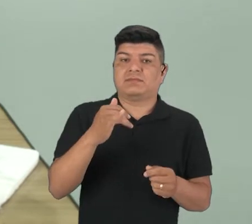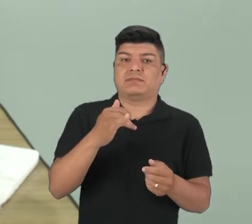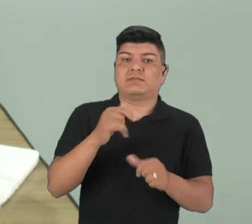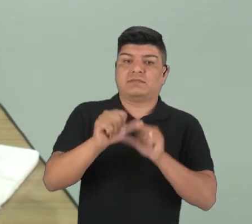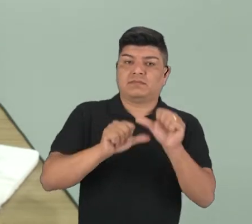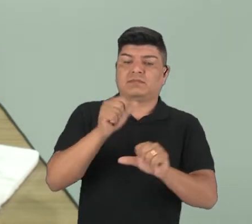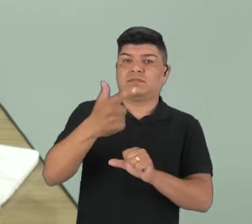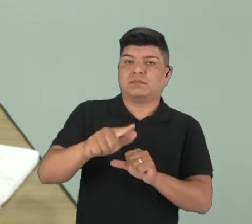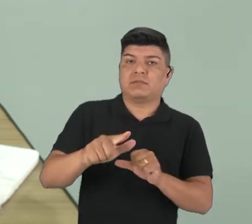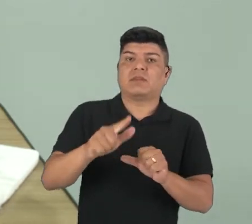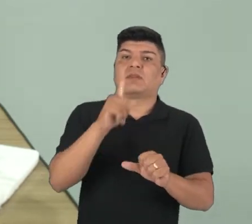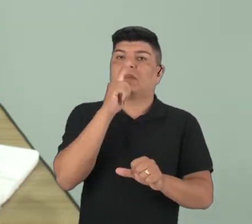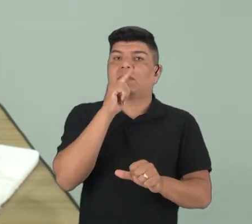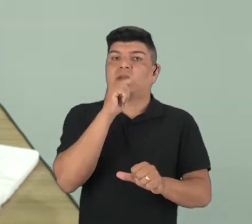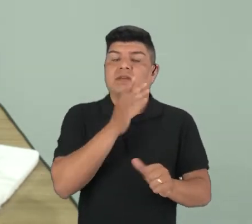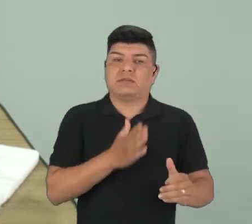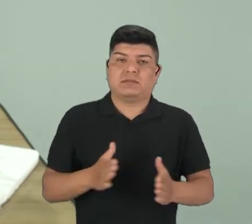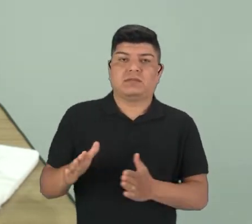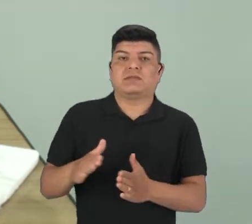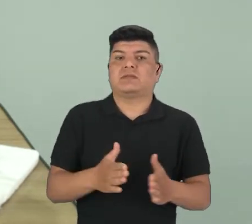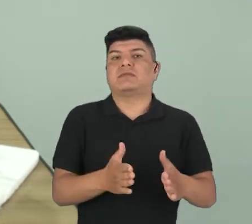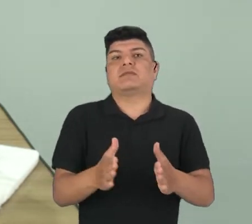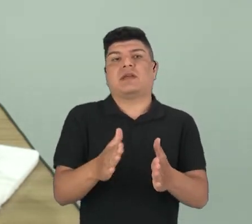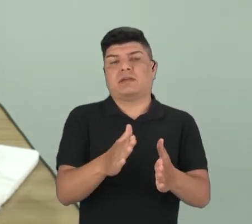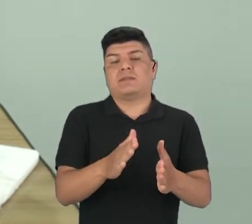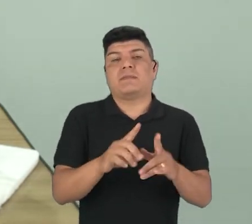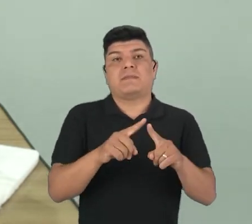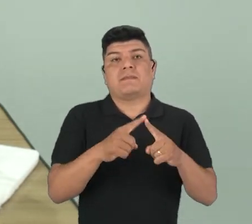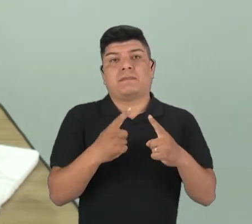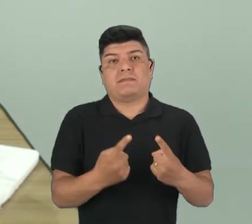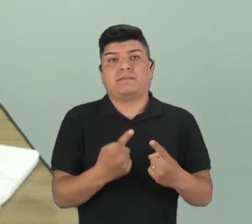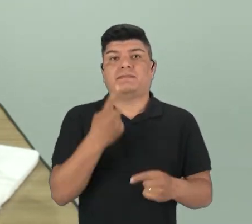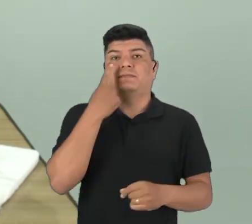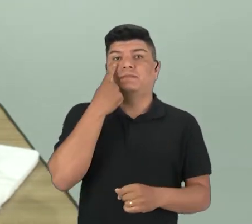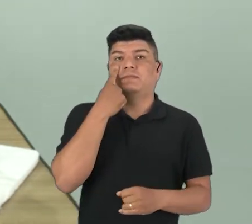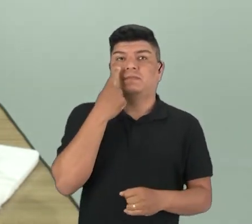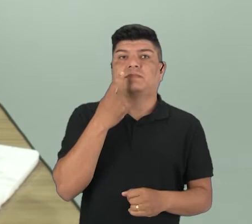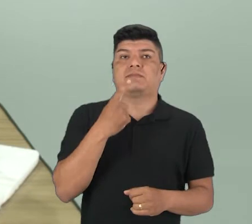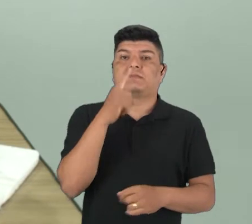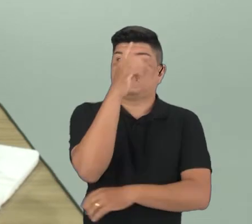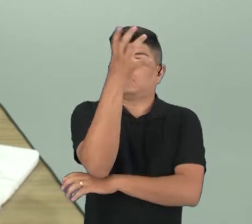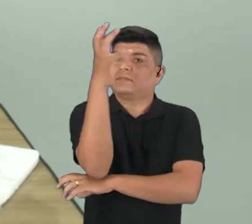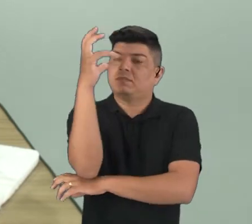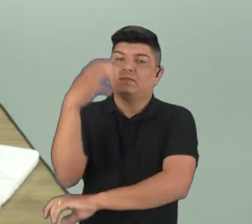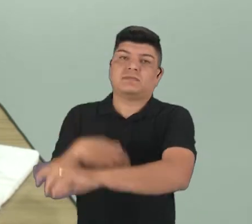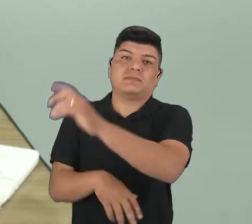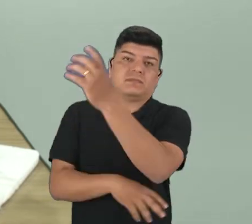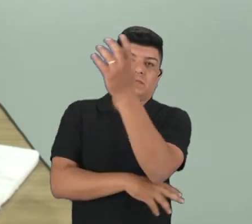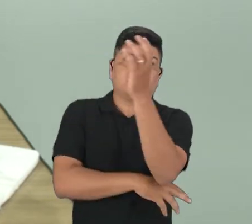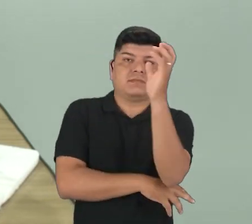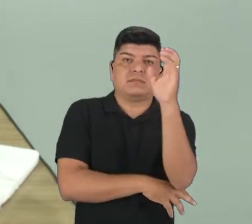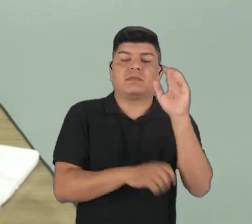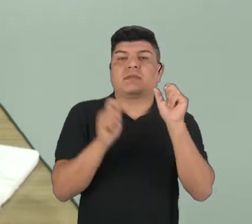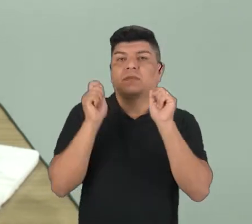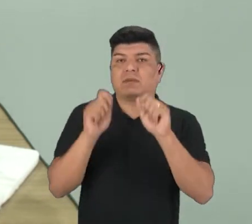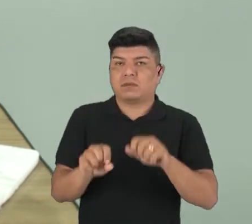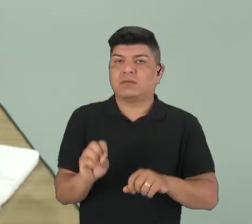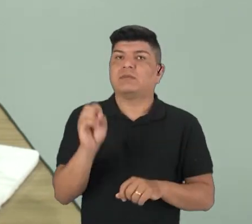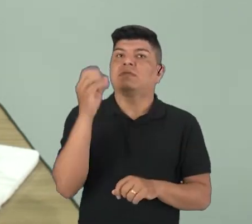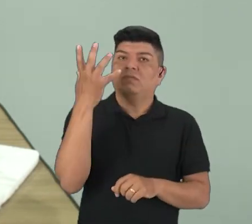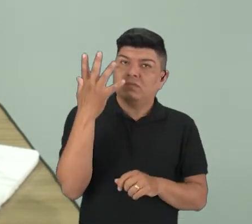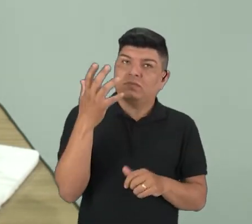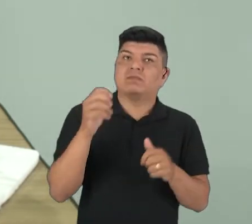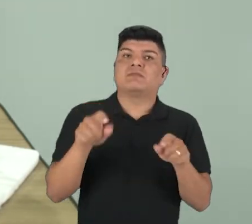renováveis as águas dos rios, as águas, mas nós vemos, né, que na natureza pode acontecer